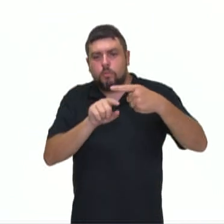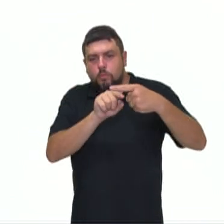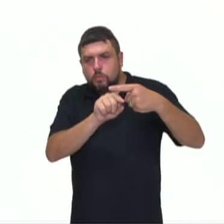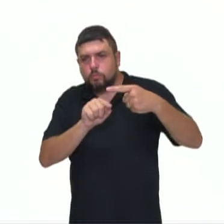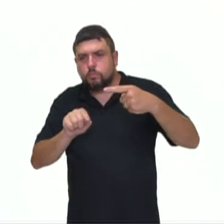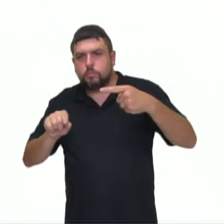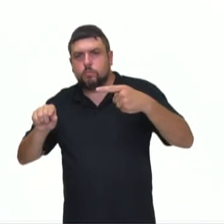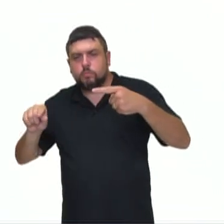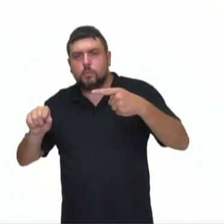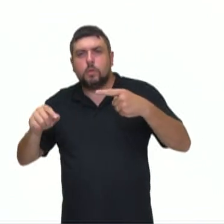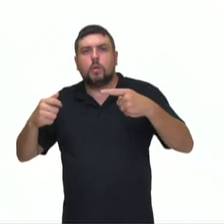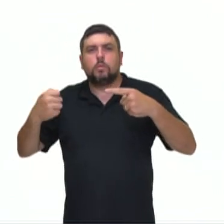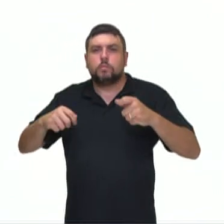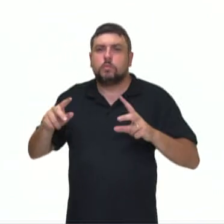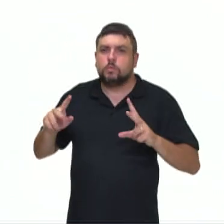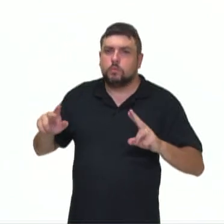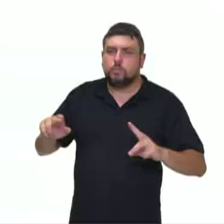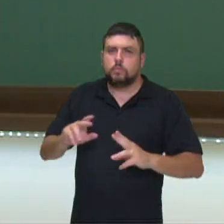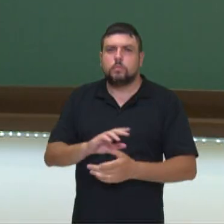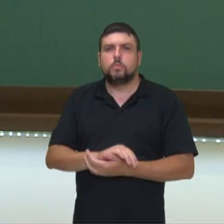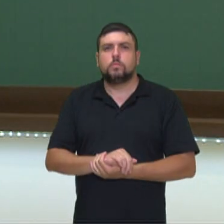de reduzir ao mesmo denominador.